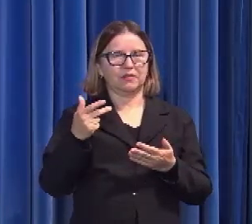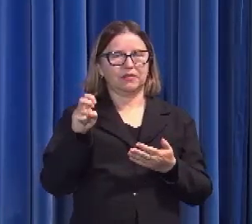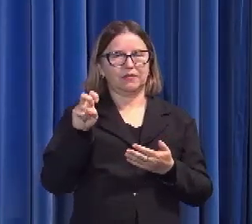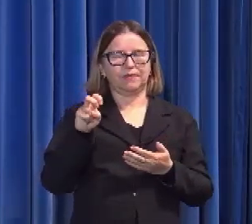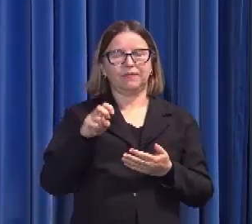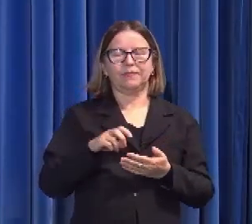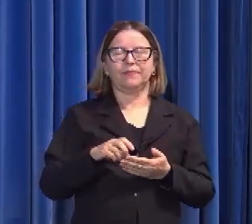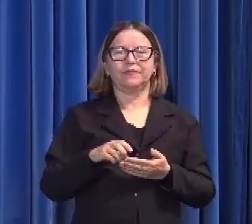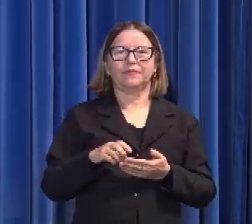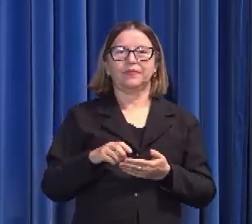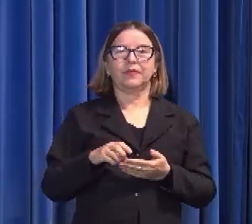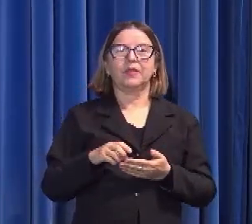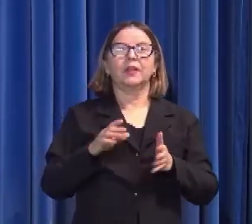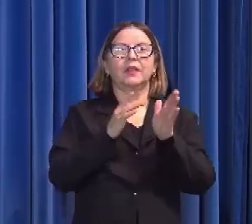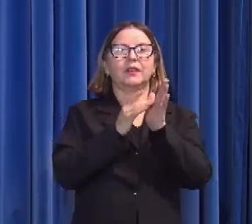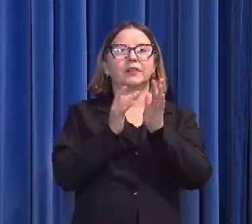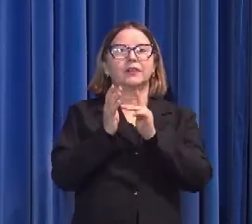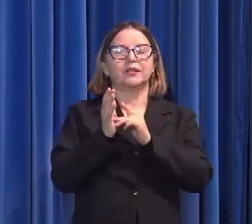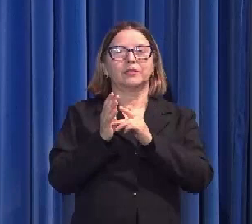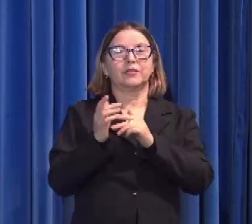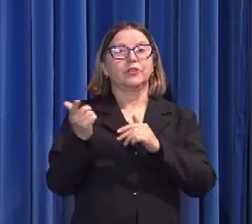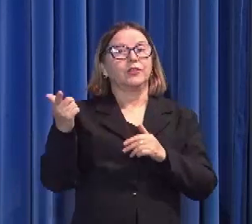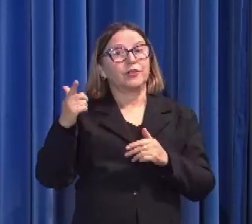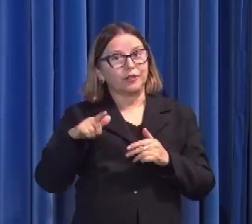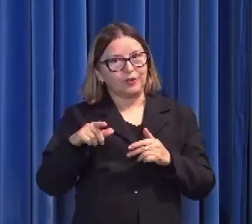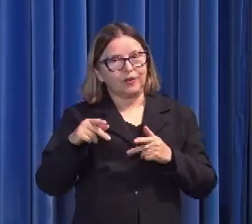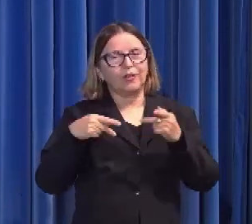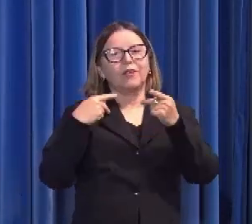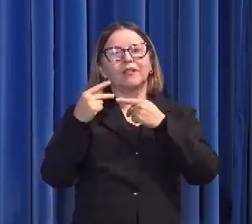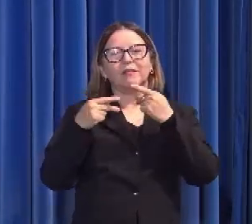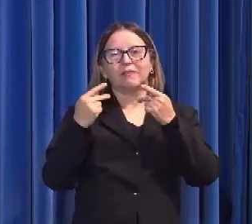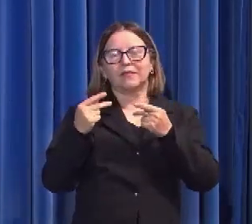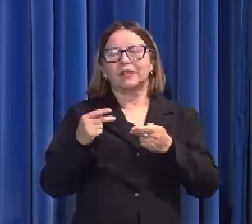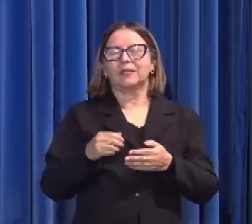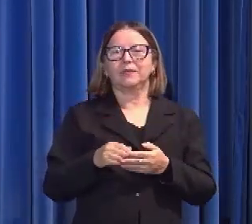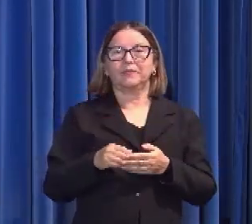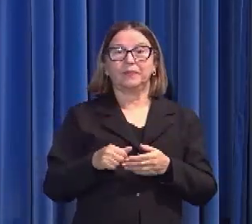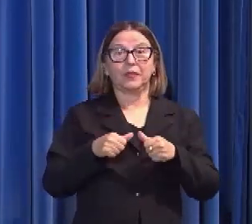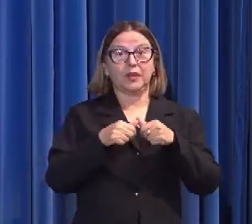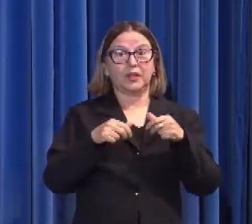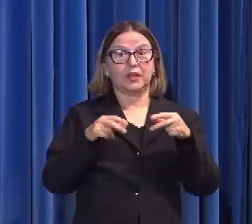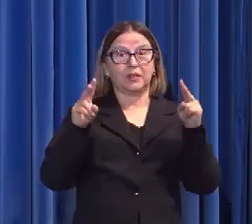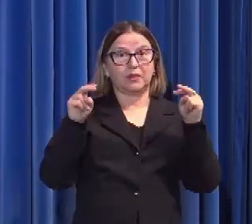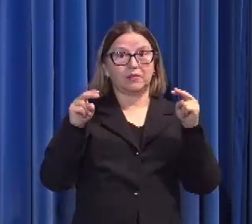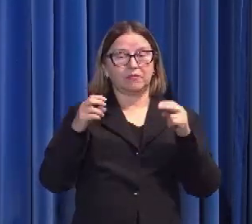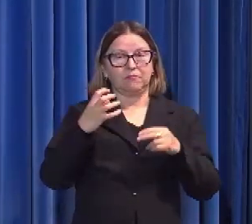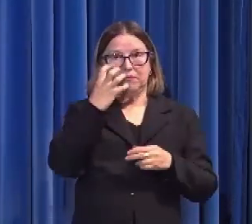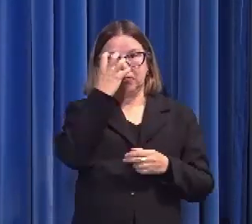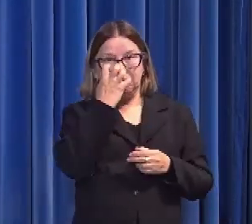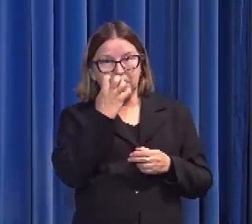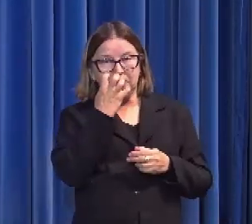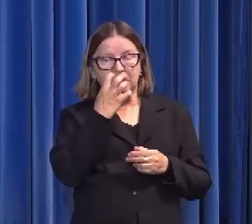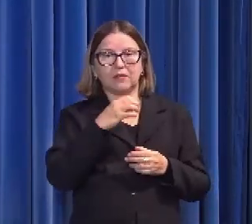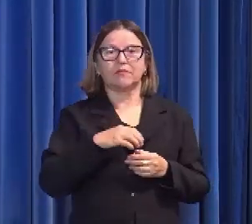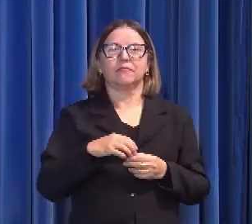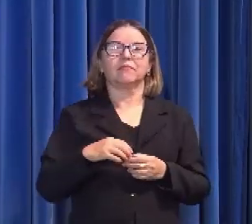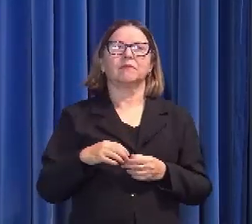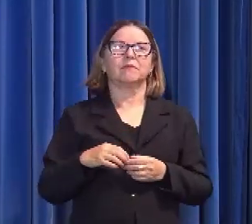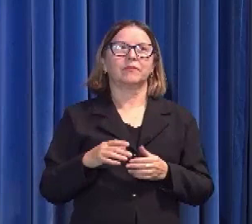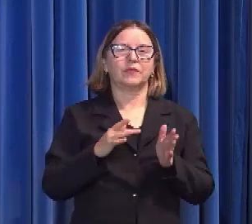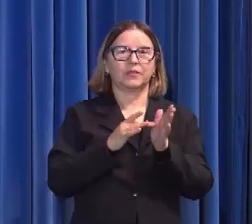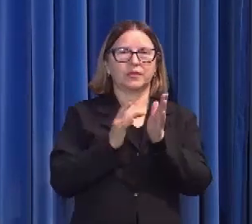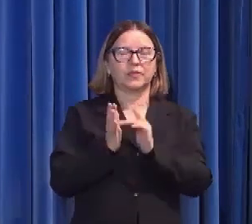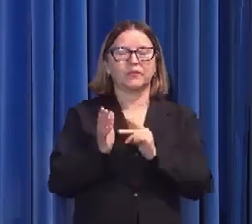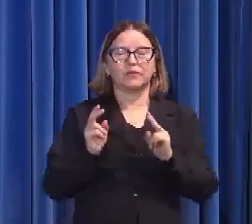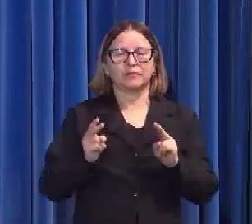isso aqui depois vai repetir mais adiante e esse assunto é tão sério que ele enfatiza